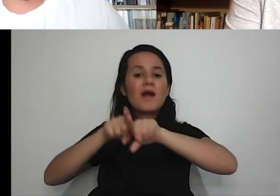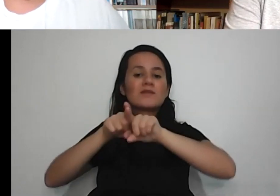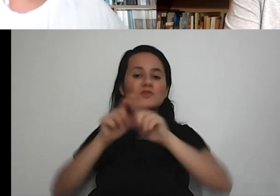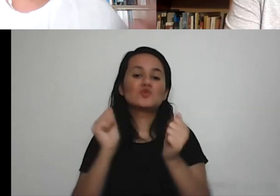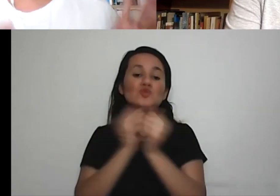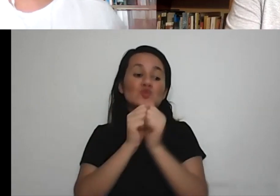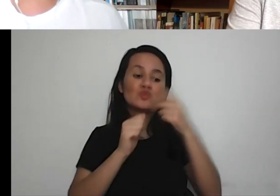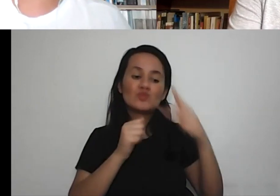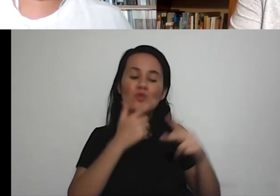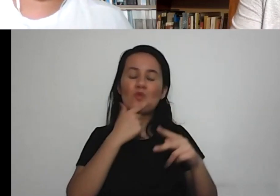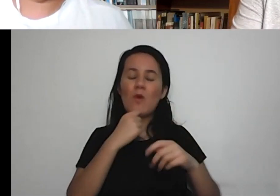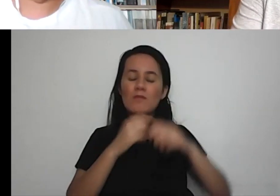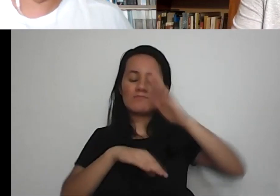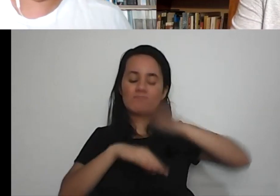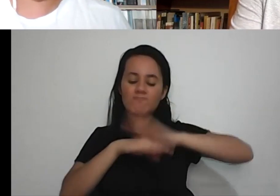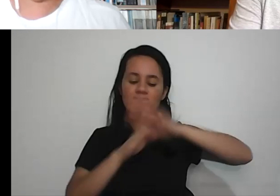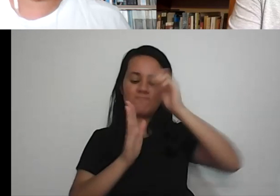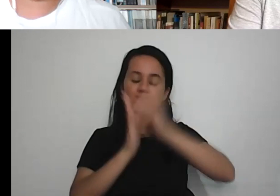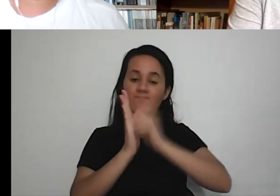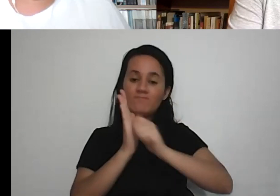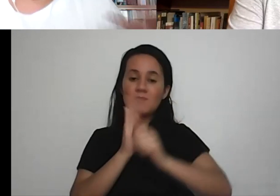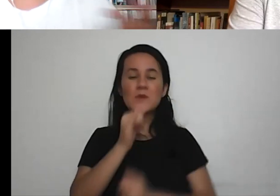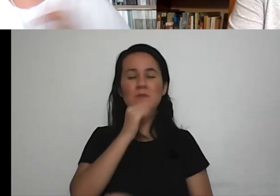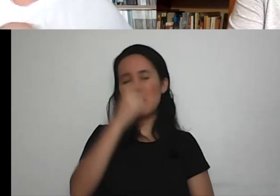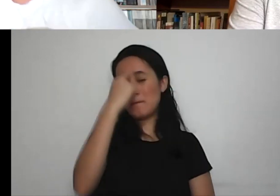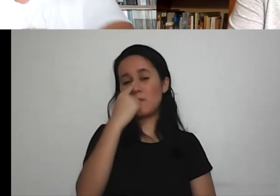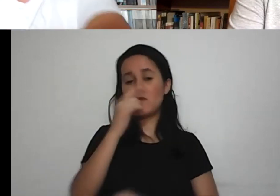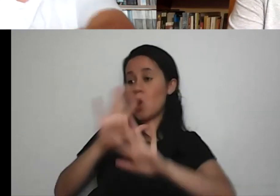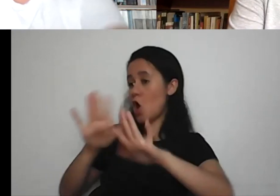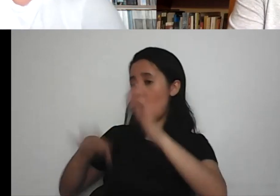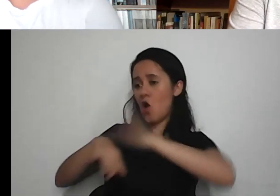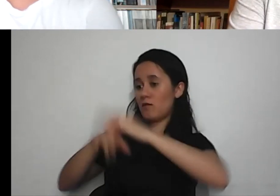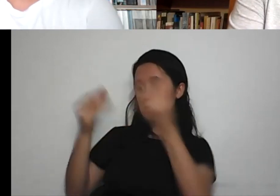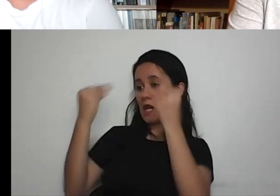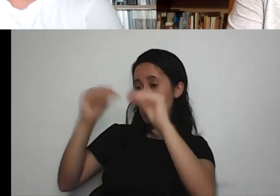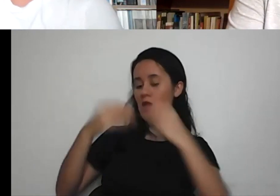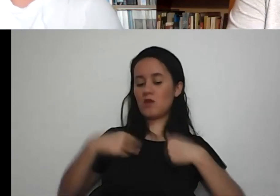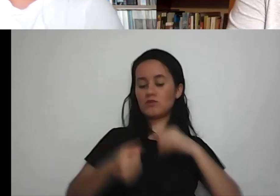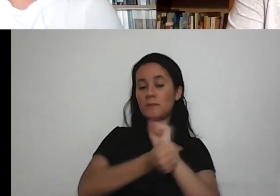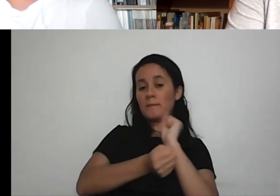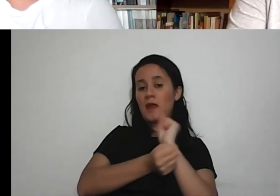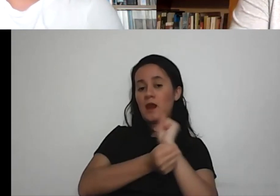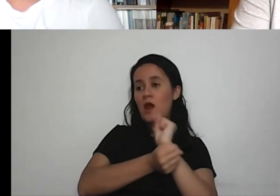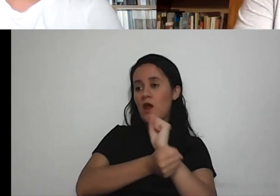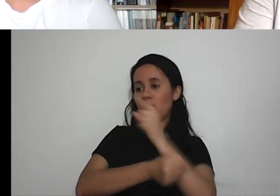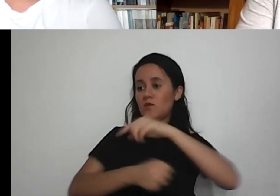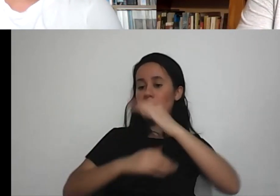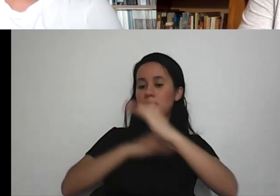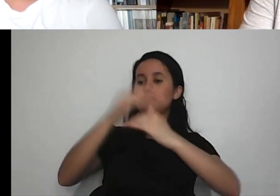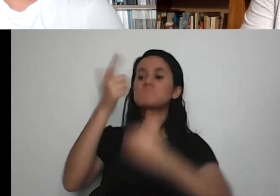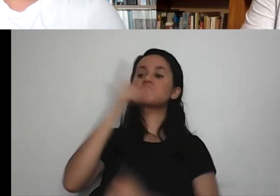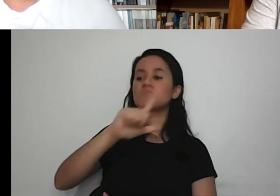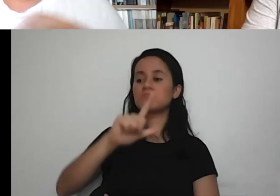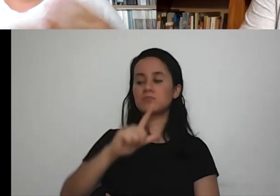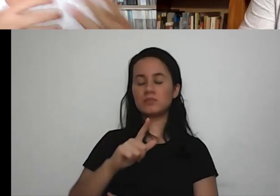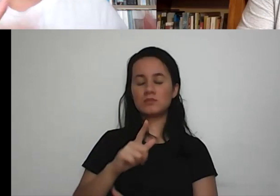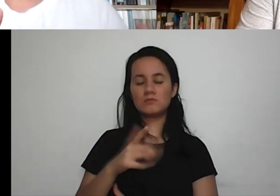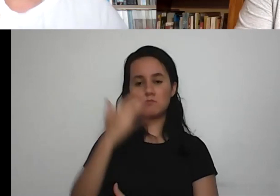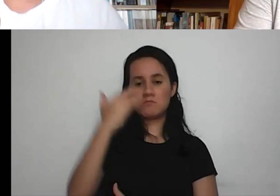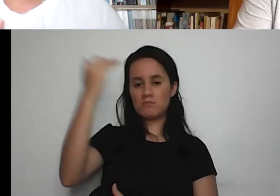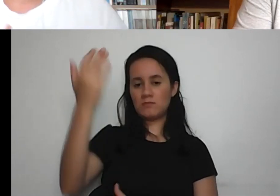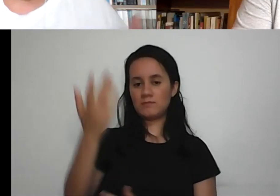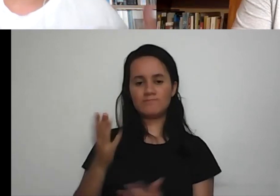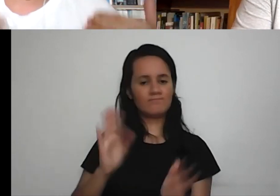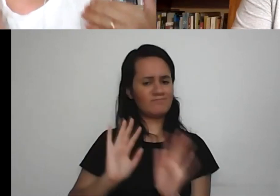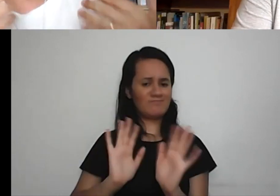autor. O autor não pode ter esse perfil de simplesmente falar assim, ó, lançou meu livro, vou ficar aqui e esperar o sucesso, né? Ele não tem